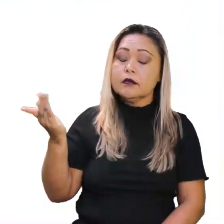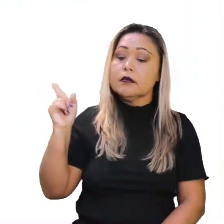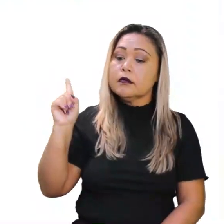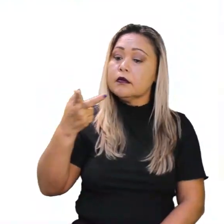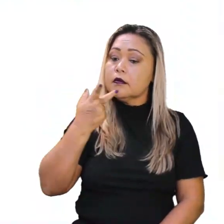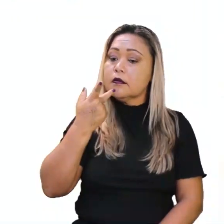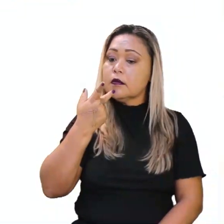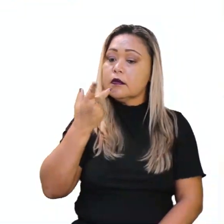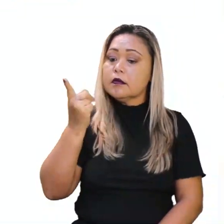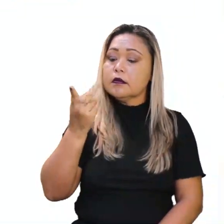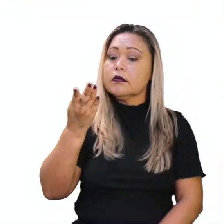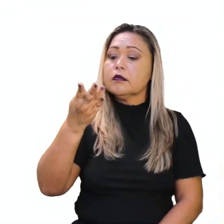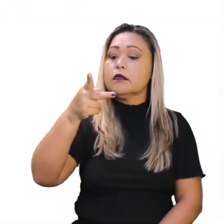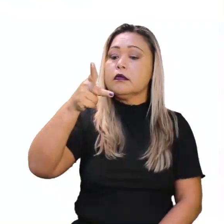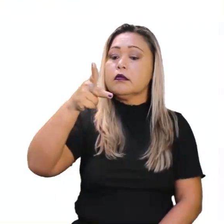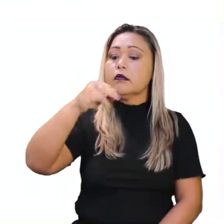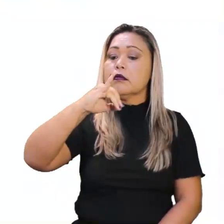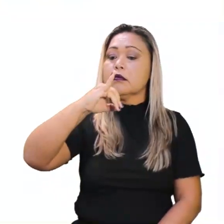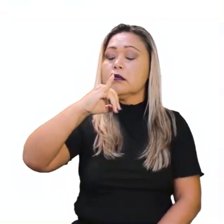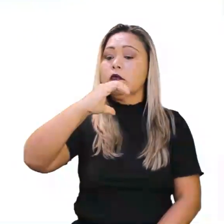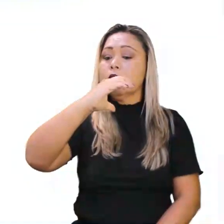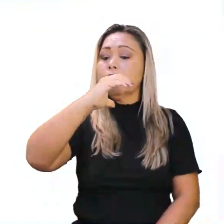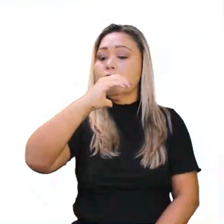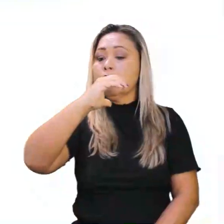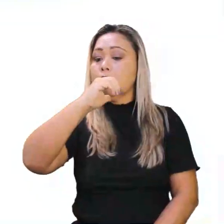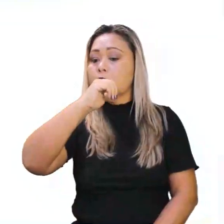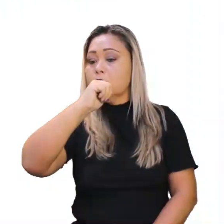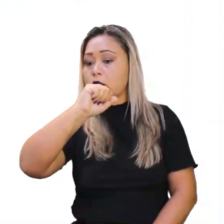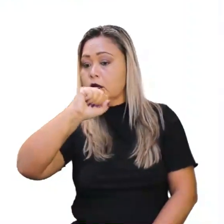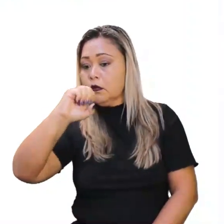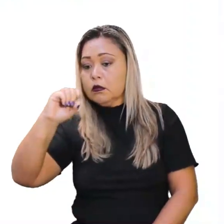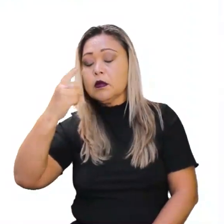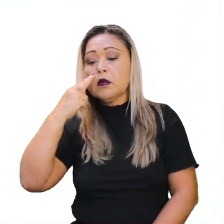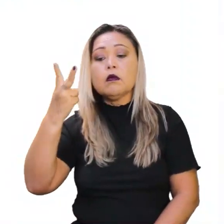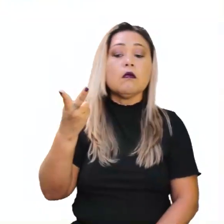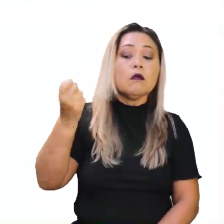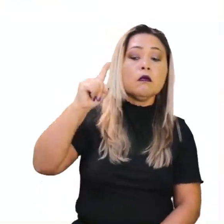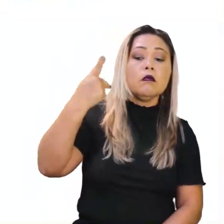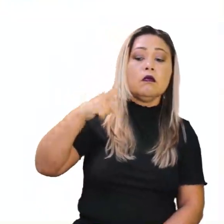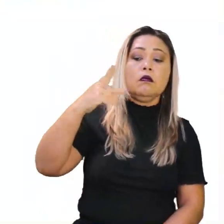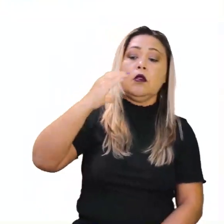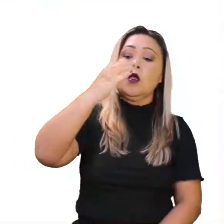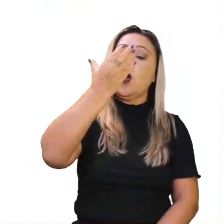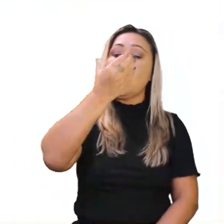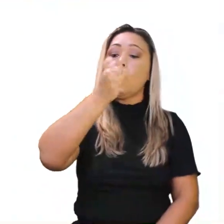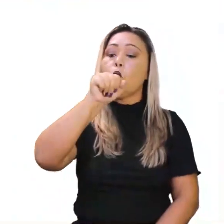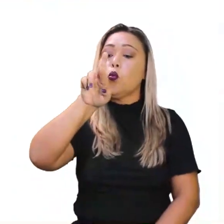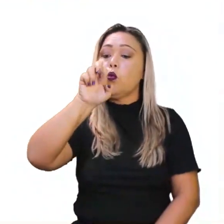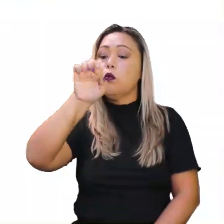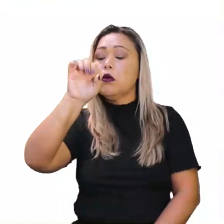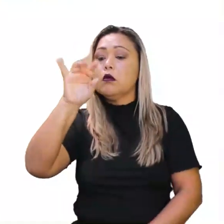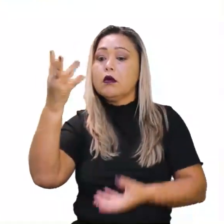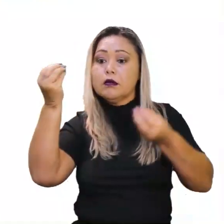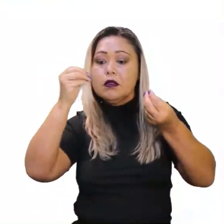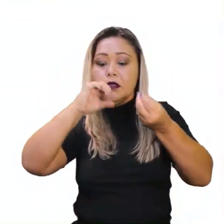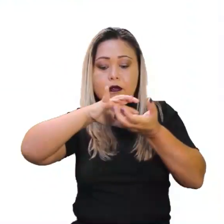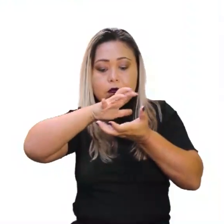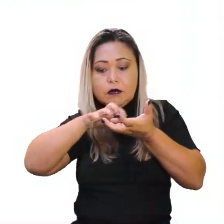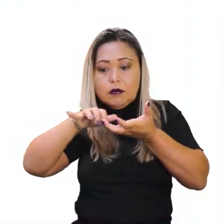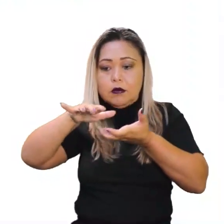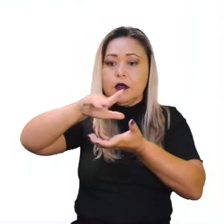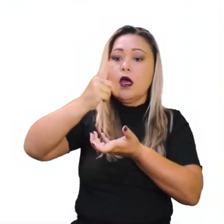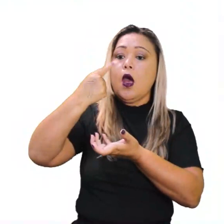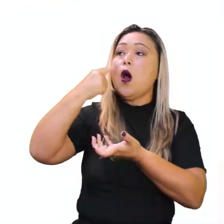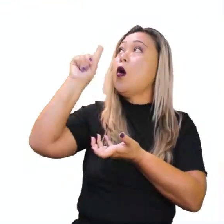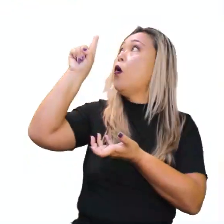Pois é, falando de Picasso, todo mundo imediatamente percebe que se trata do cubismo, né? E olhando para a